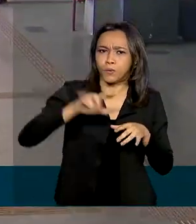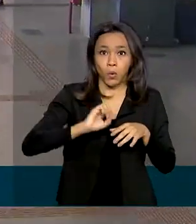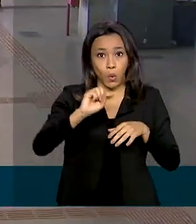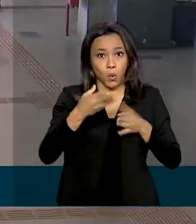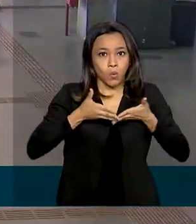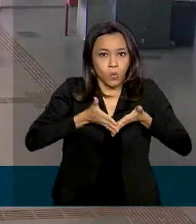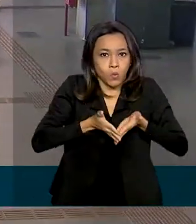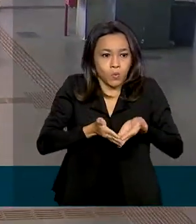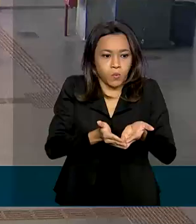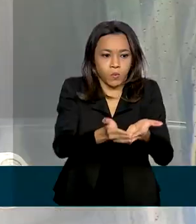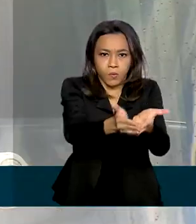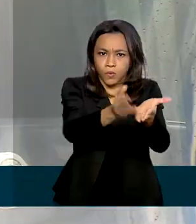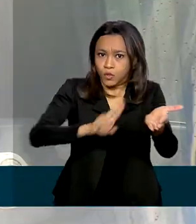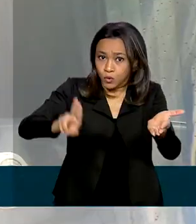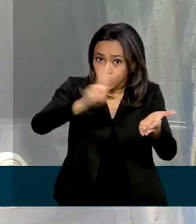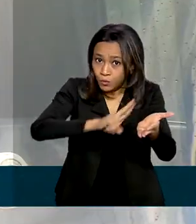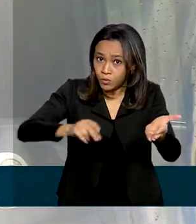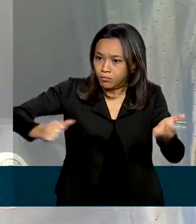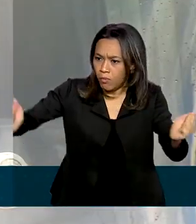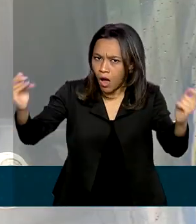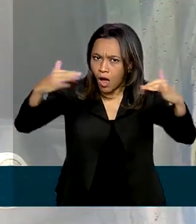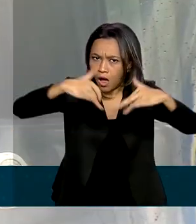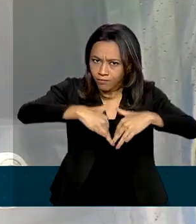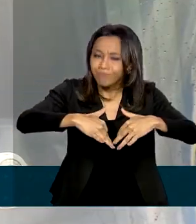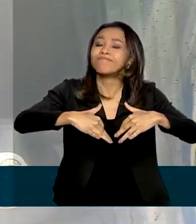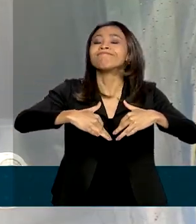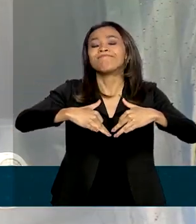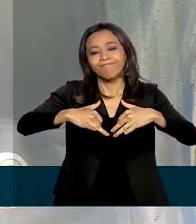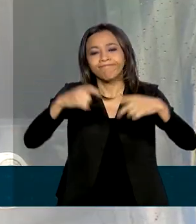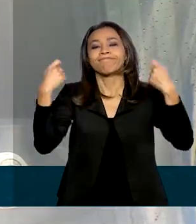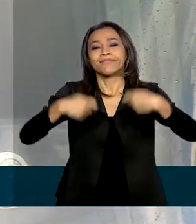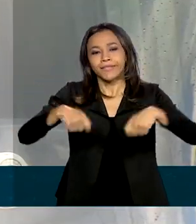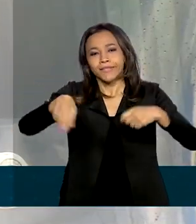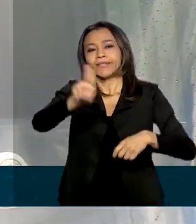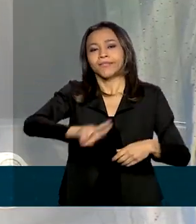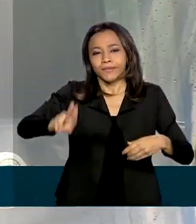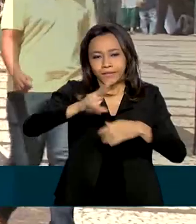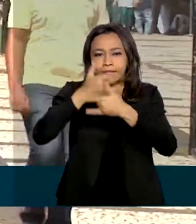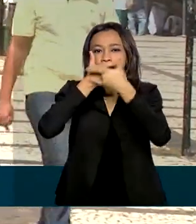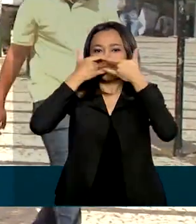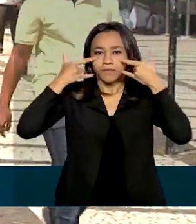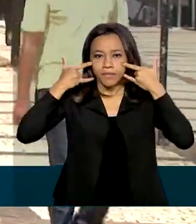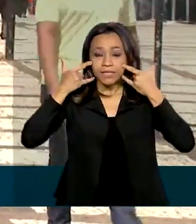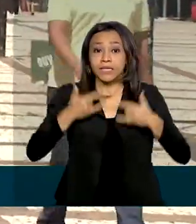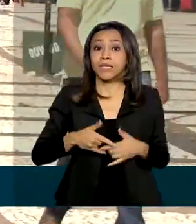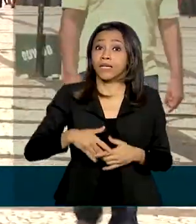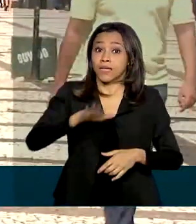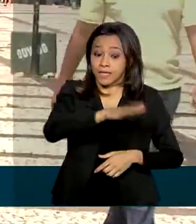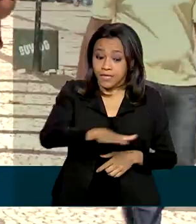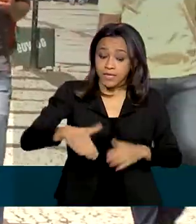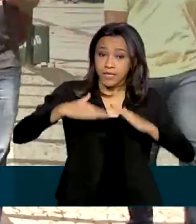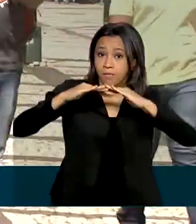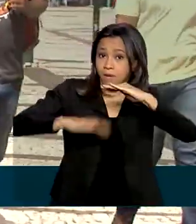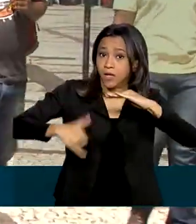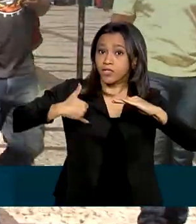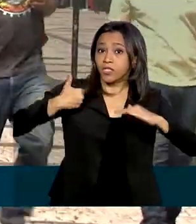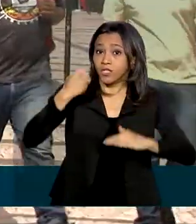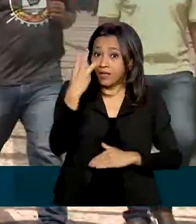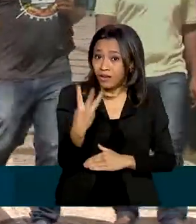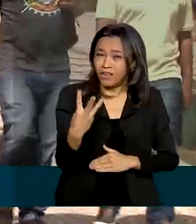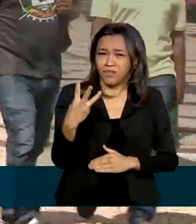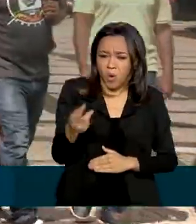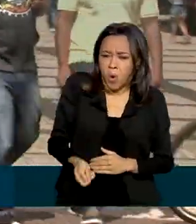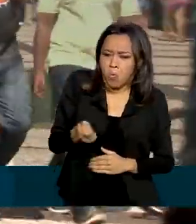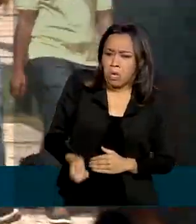embarcações de uso coletivo, também deve estar de máscara. Crianças menores de 3 anos não são